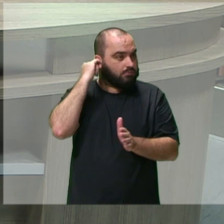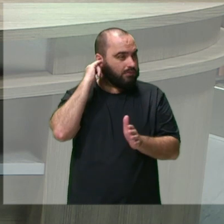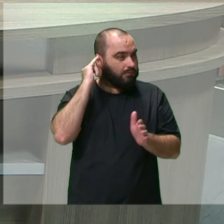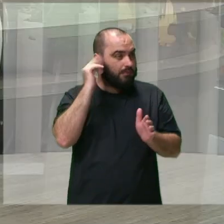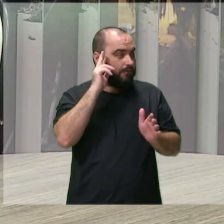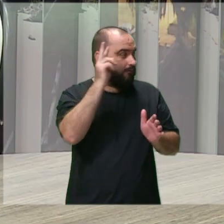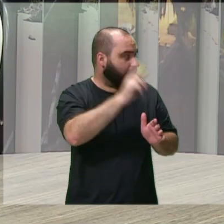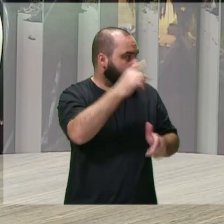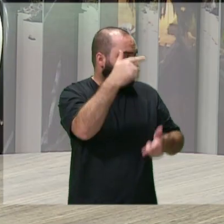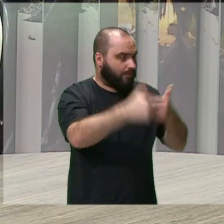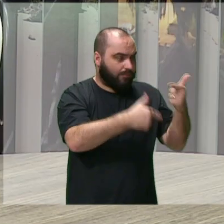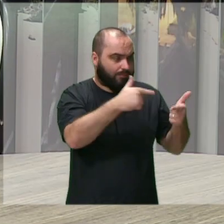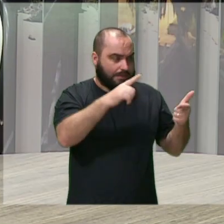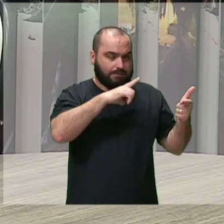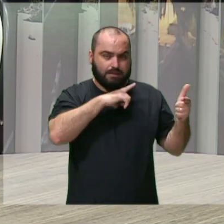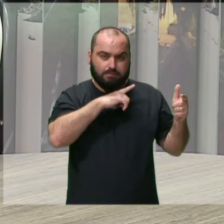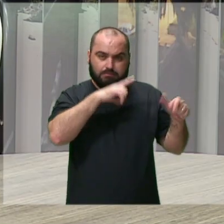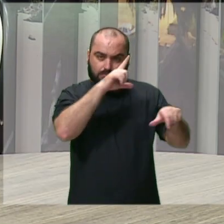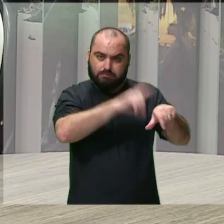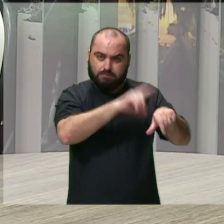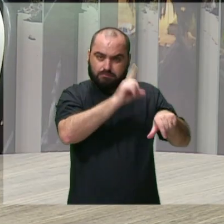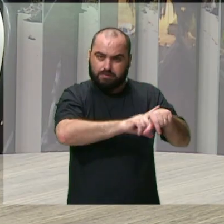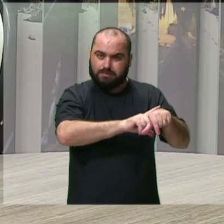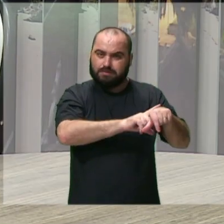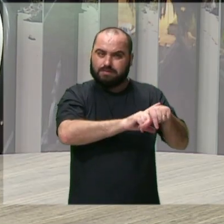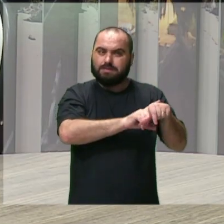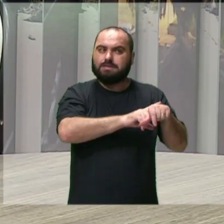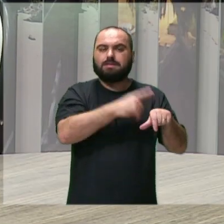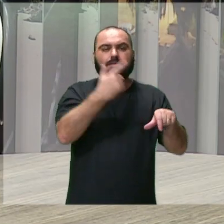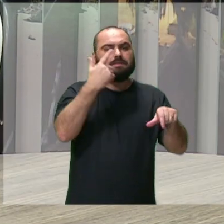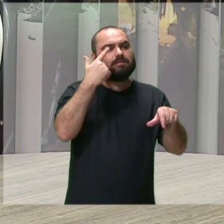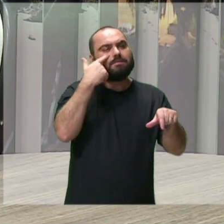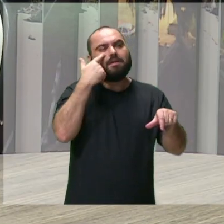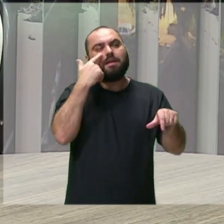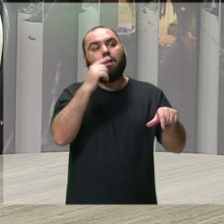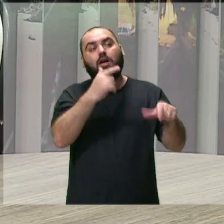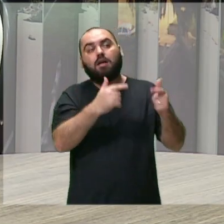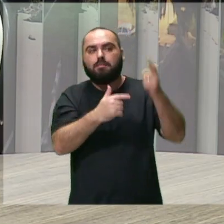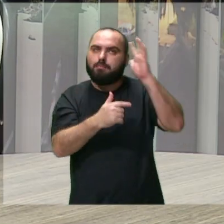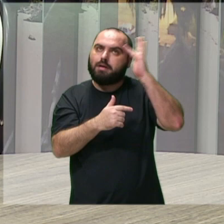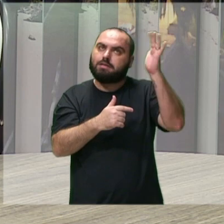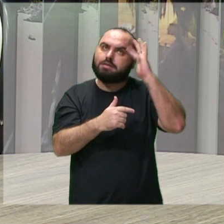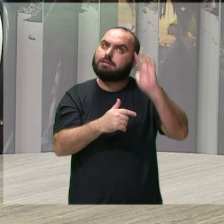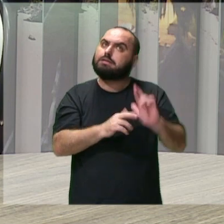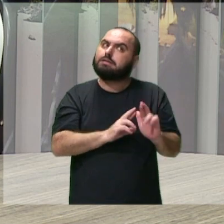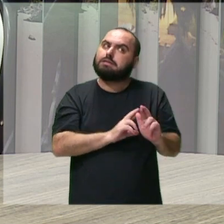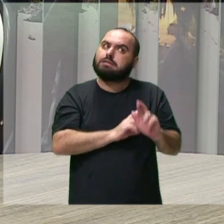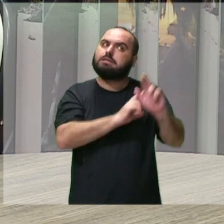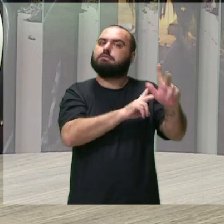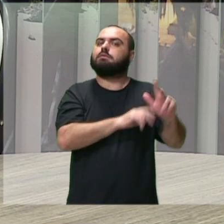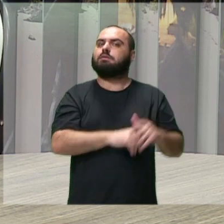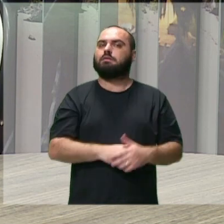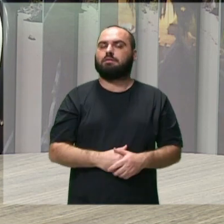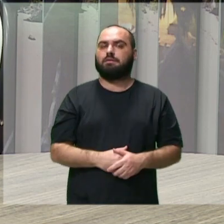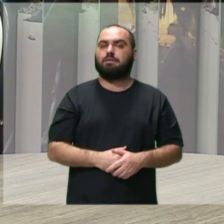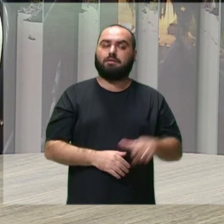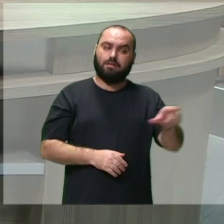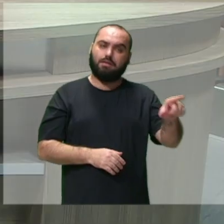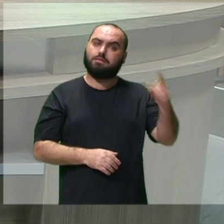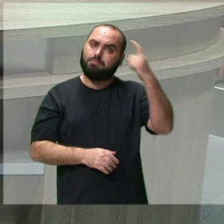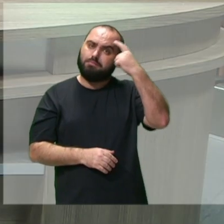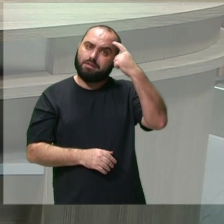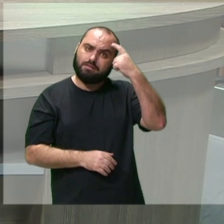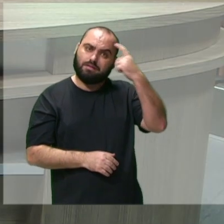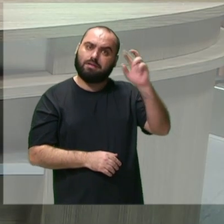elemento e trabalho, faço uma interpretação em cima dele, eu quero com isso causar uma reflexão,